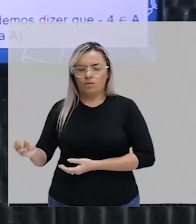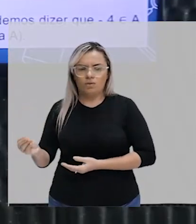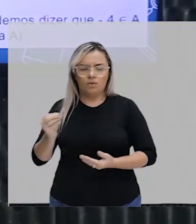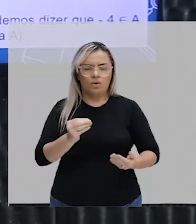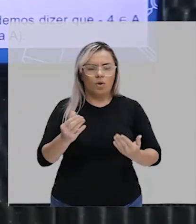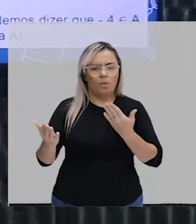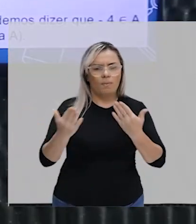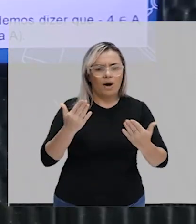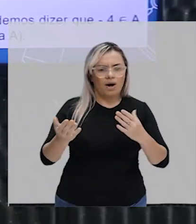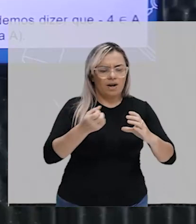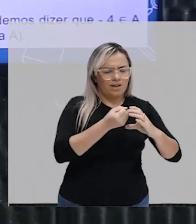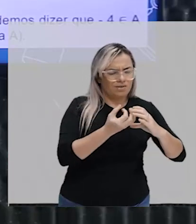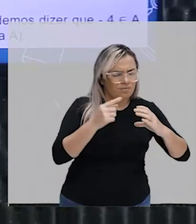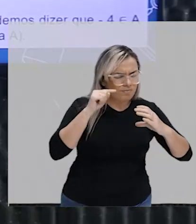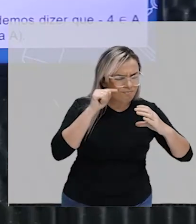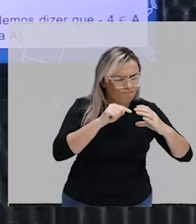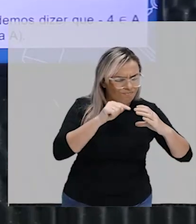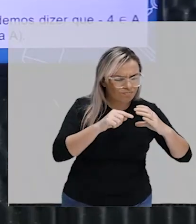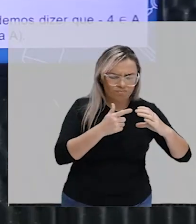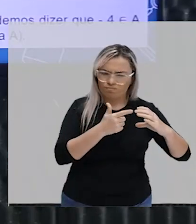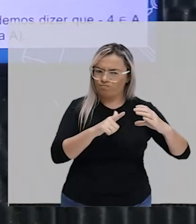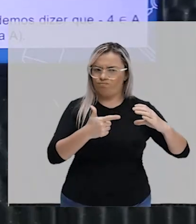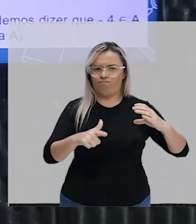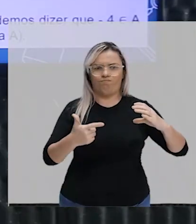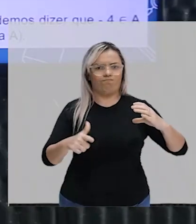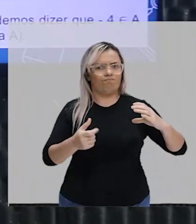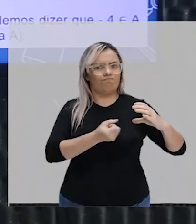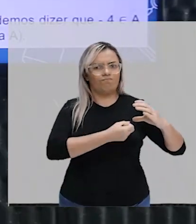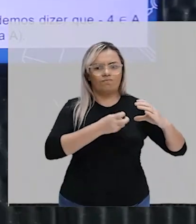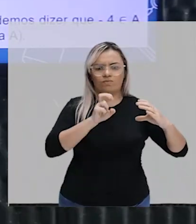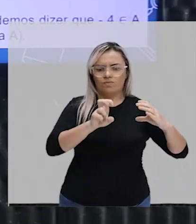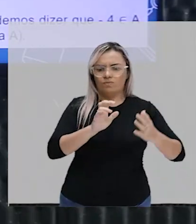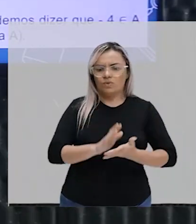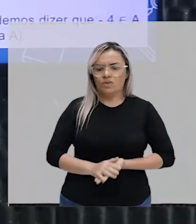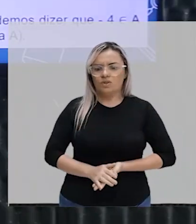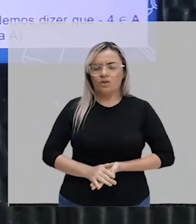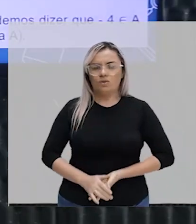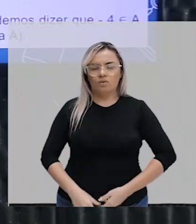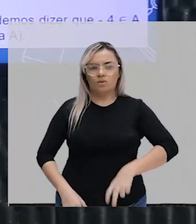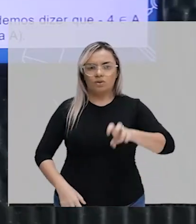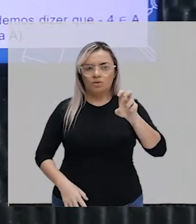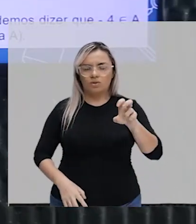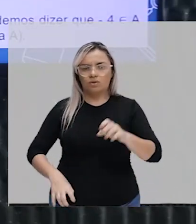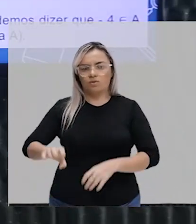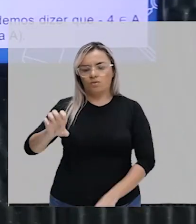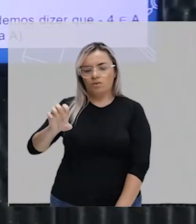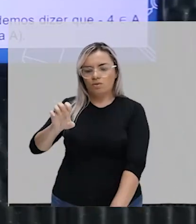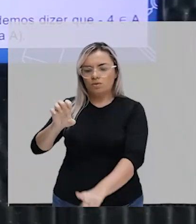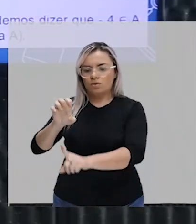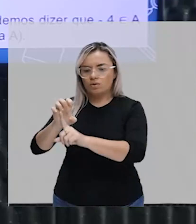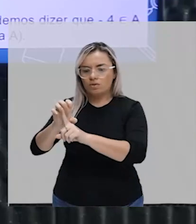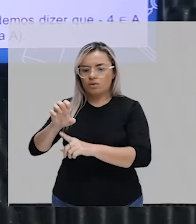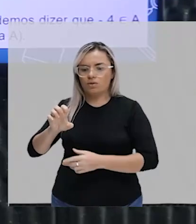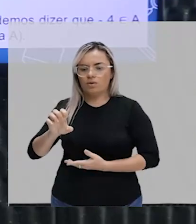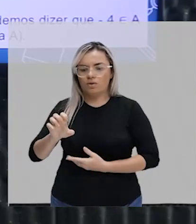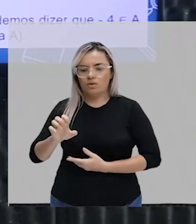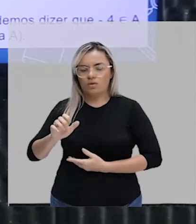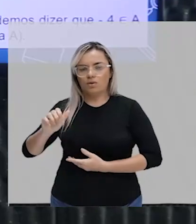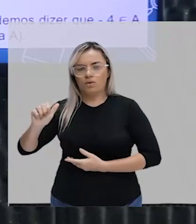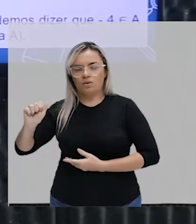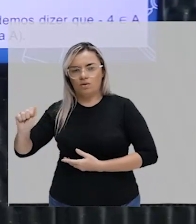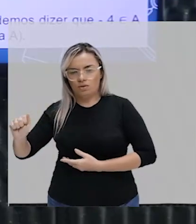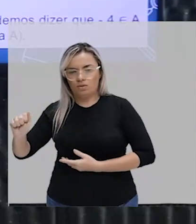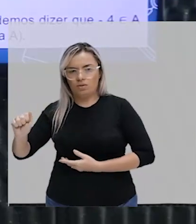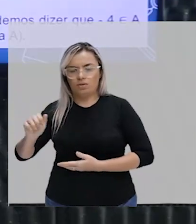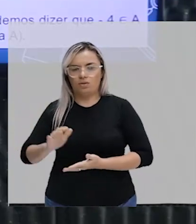faz parte. Se ele não faz parte desse conjunto, significa dizer que ele não está nesse conjunto. E o não está é a mesma coisa